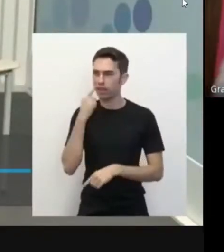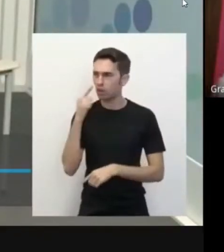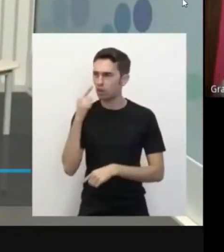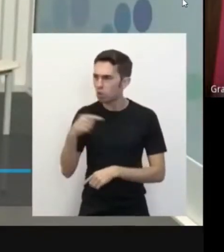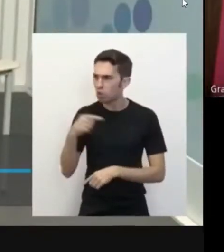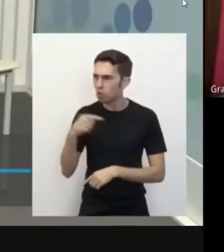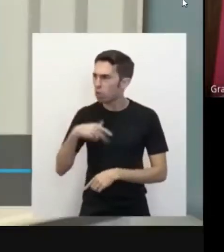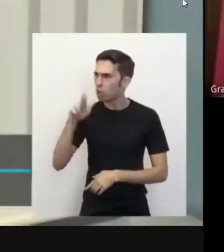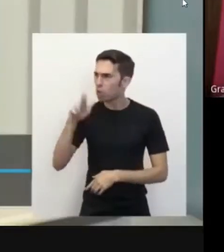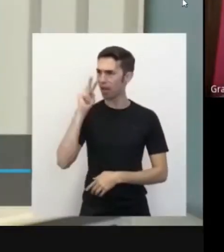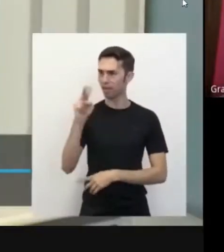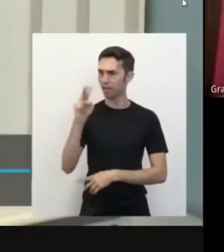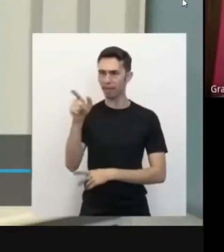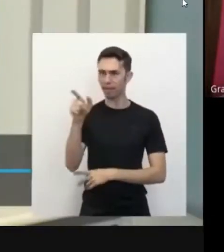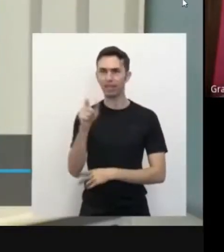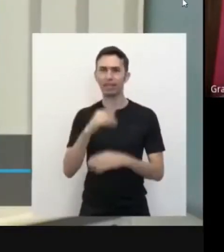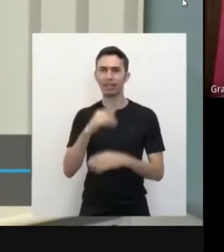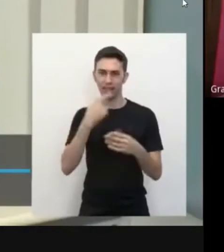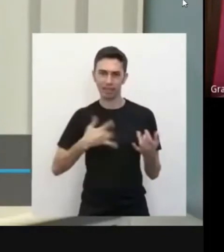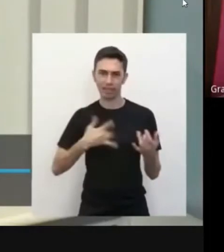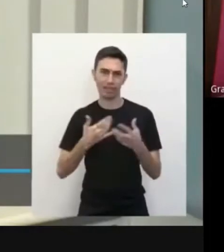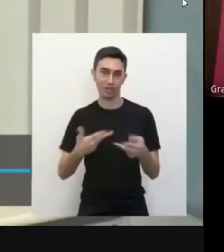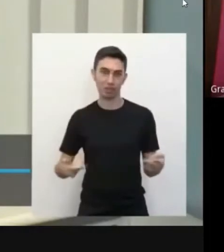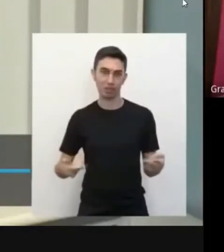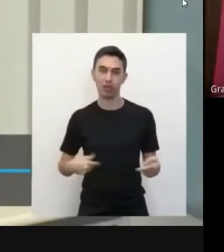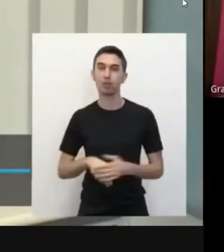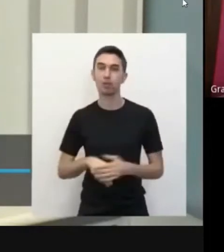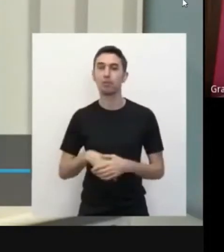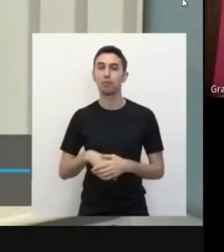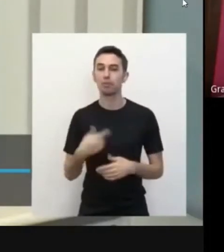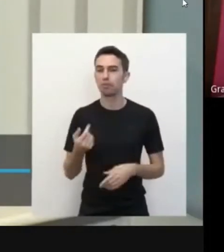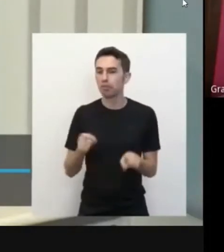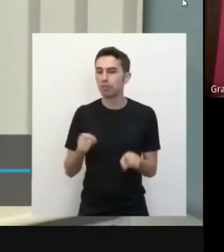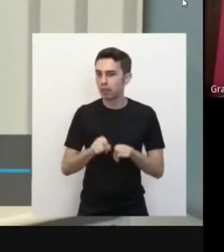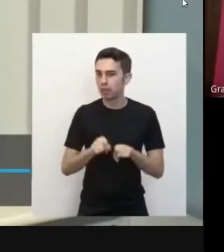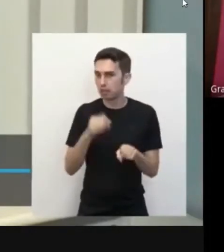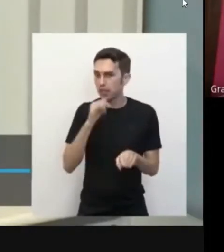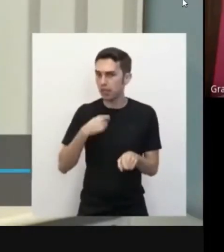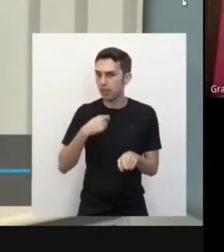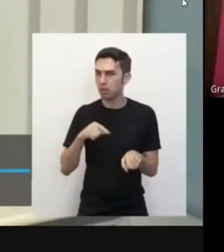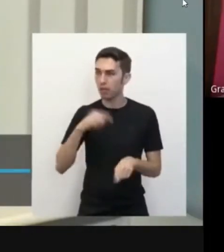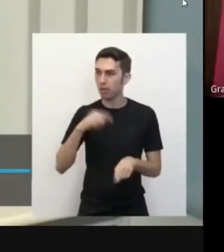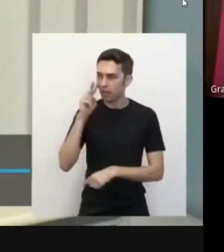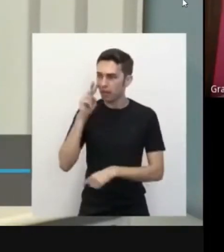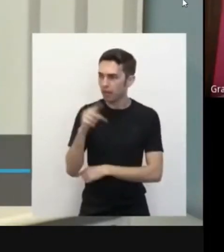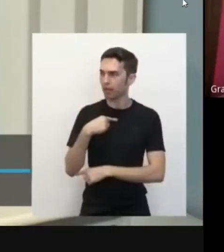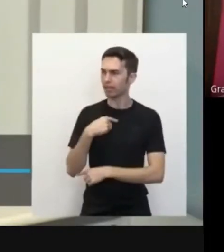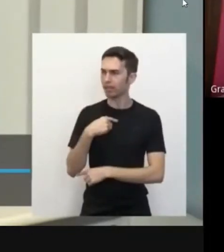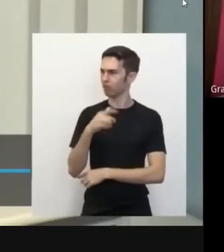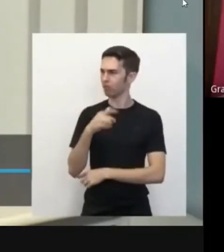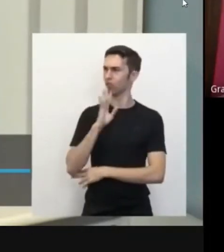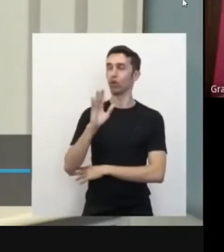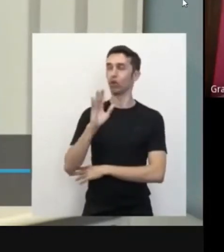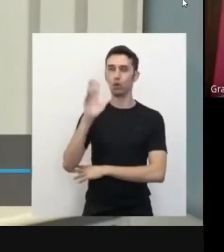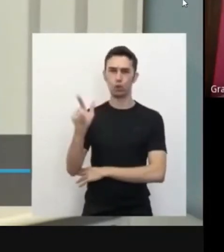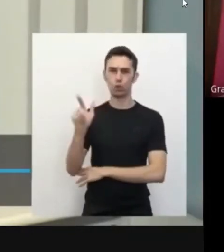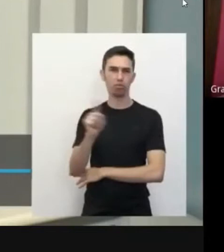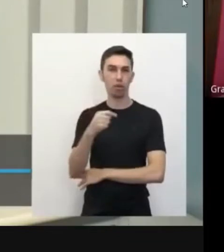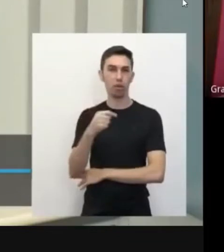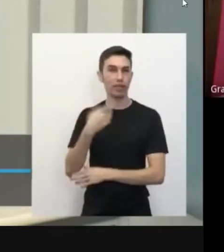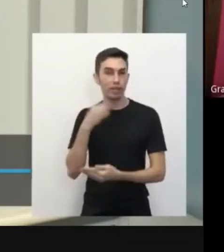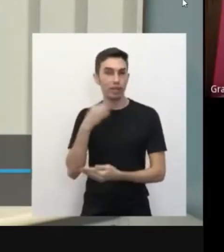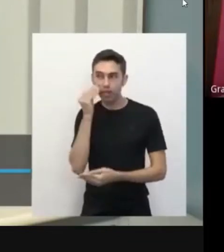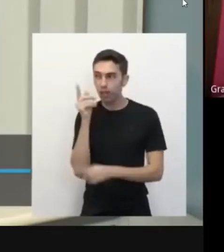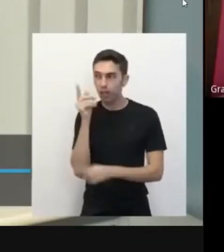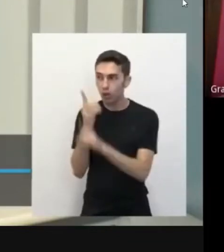também, turma, assim, não era uma coisa que eu sabia que... super conhecida, mas quando eu estava procurando os vídeos, eu achei mais interessante passar uma coisa diferente.